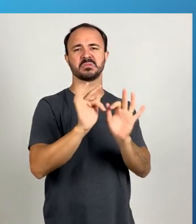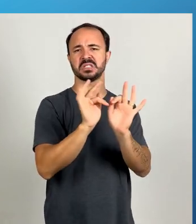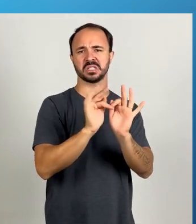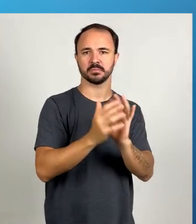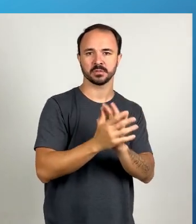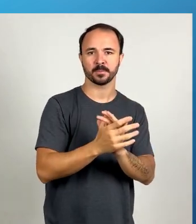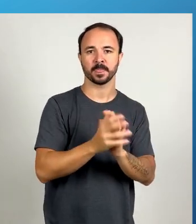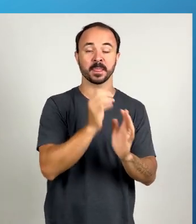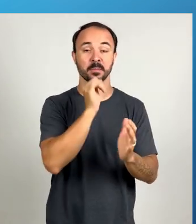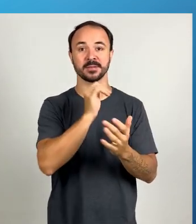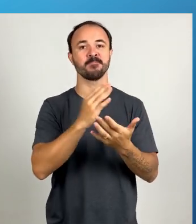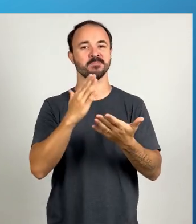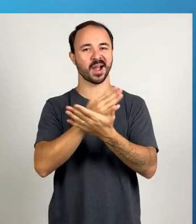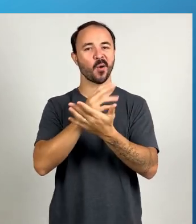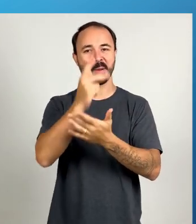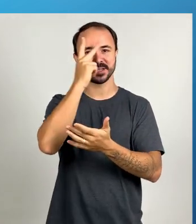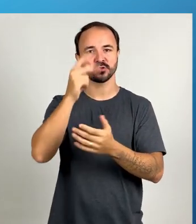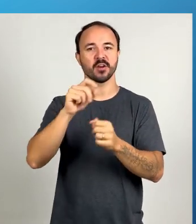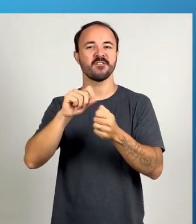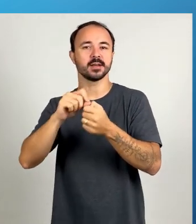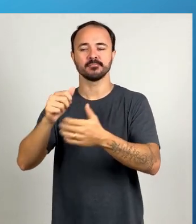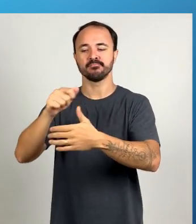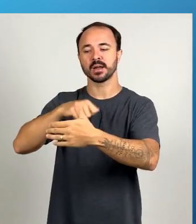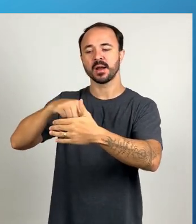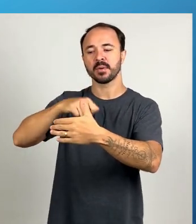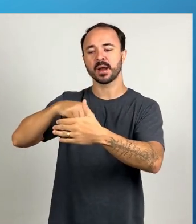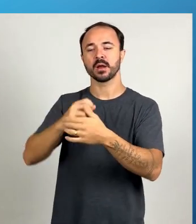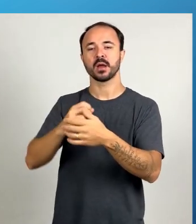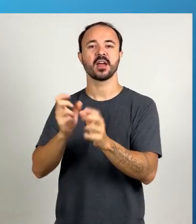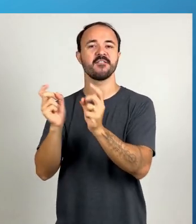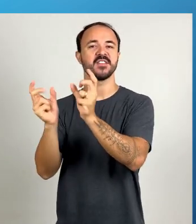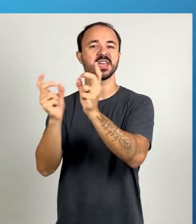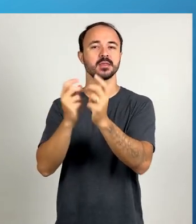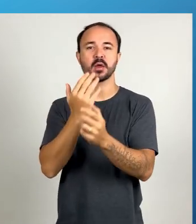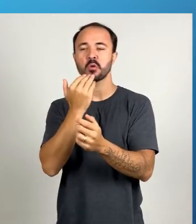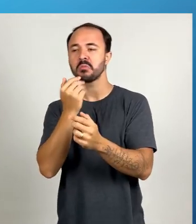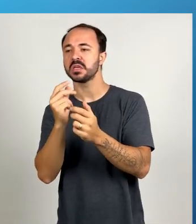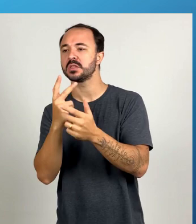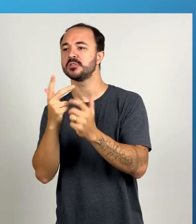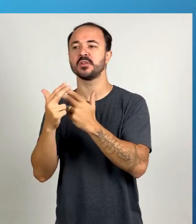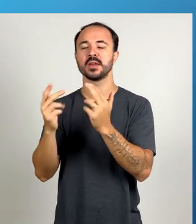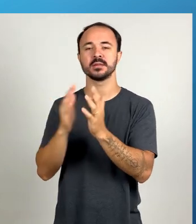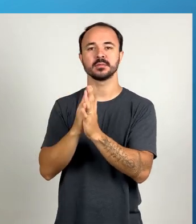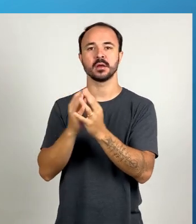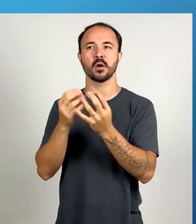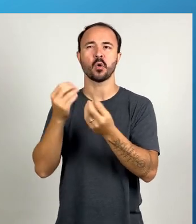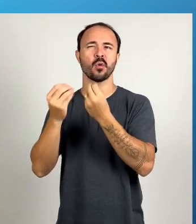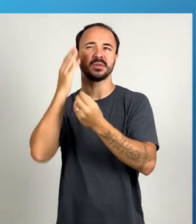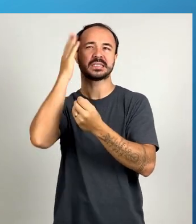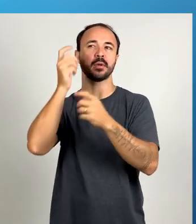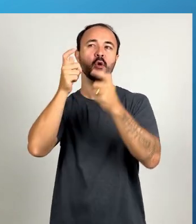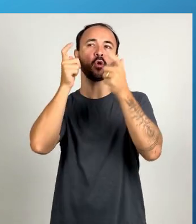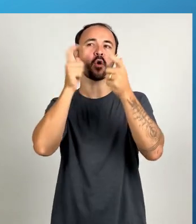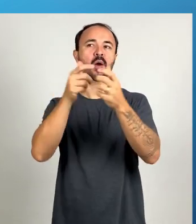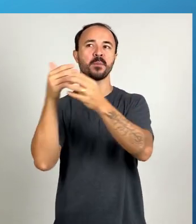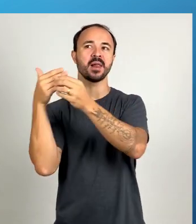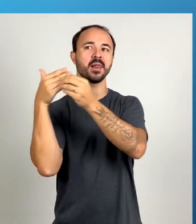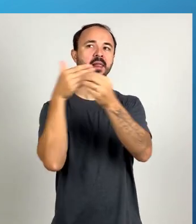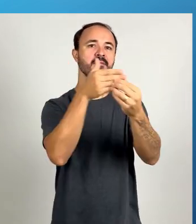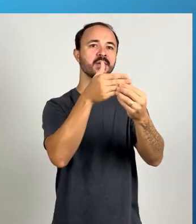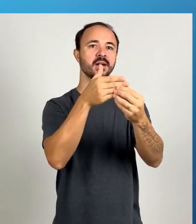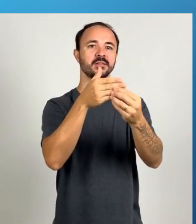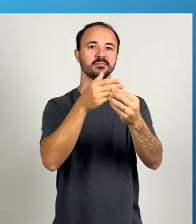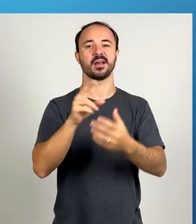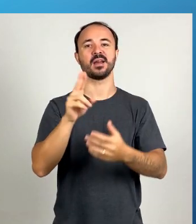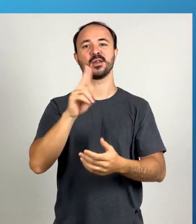de bolo, de lembrancinha, de qualquer coisa que você venda. A gente se referencia pelo Google Maps para encontrar os